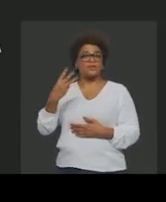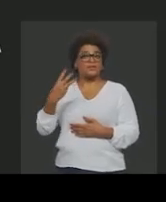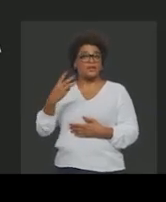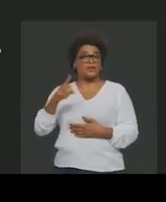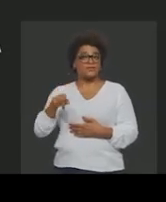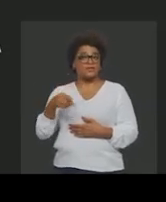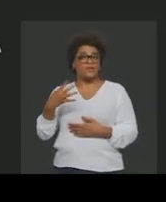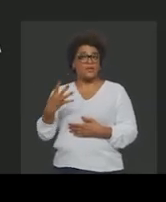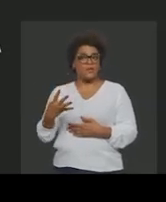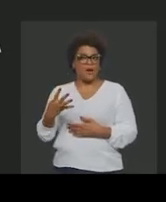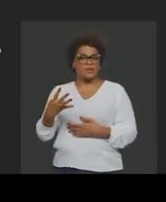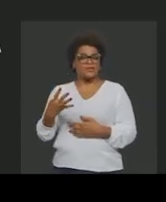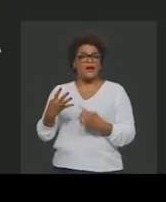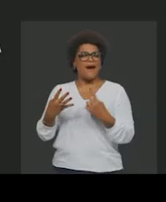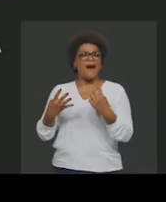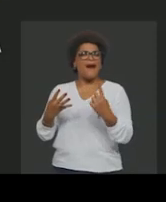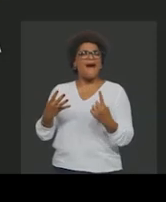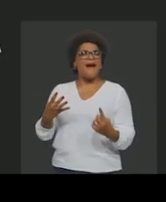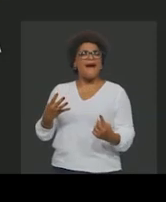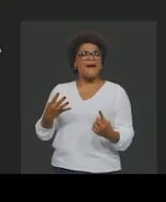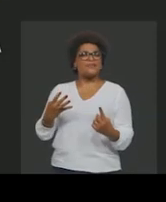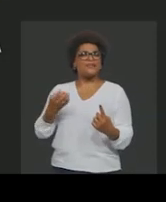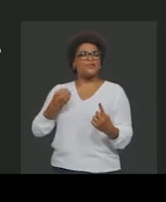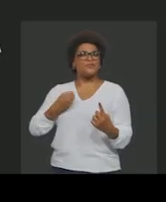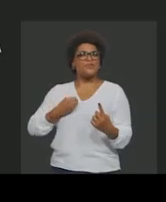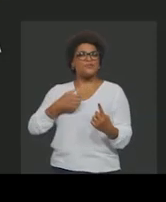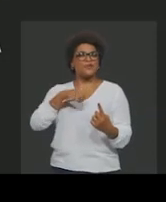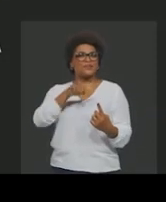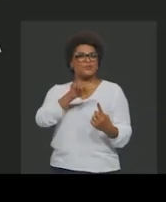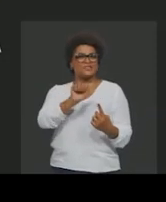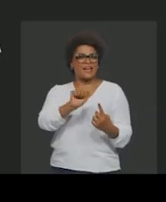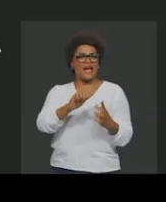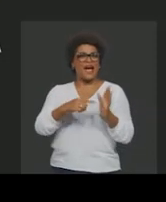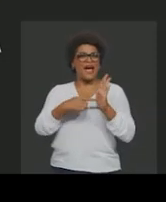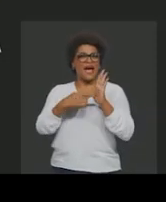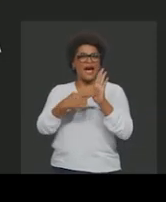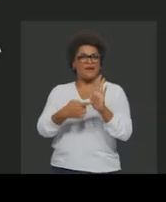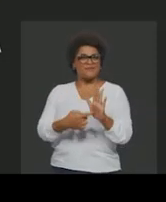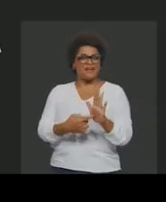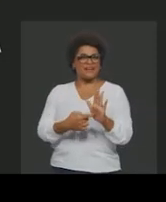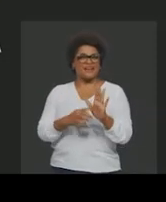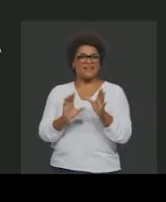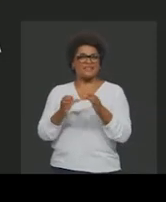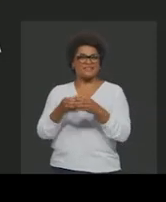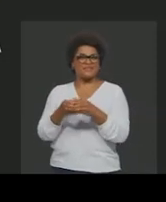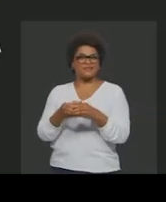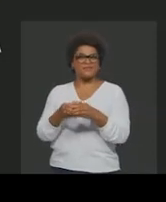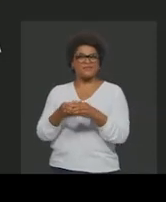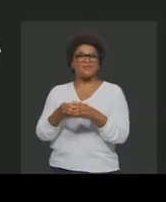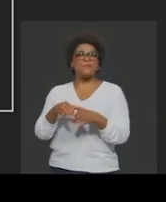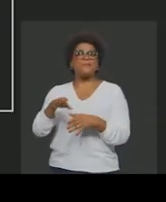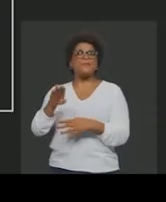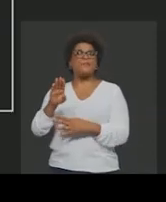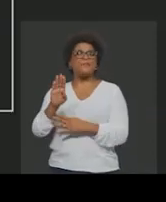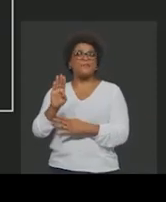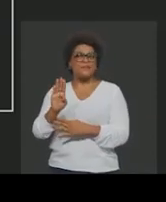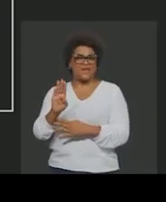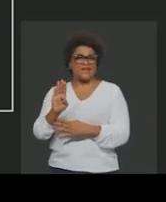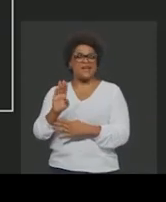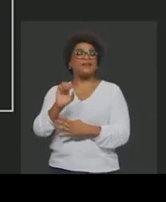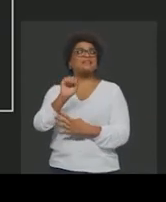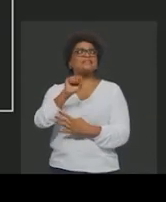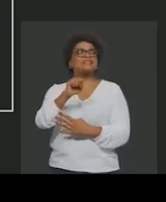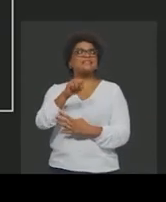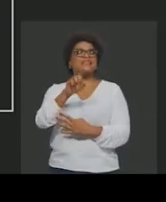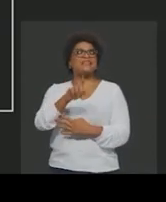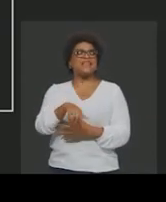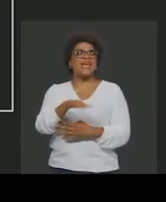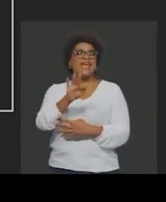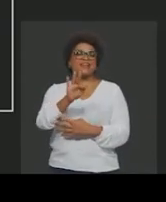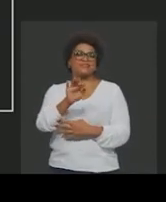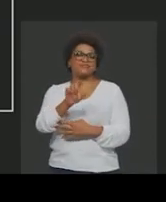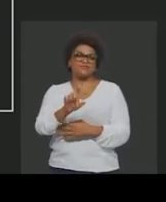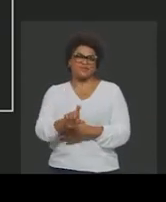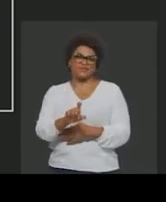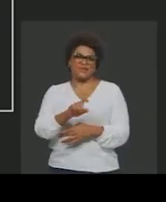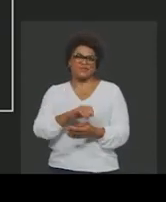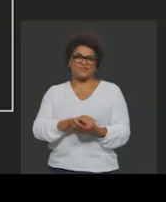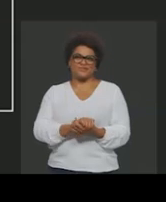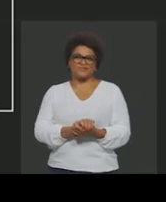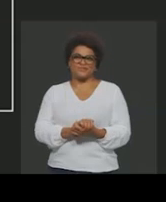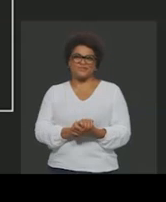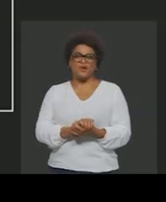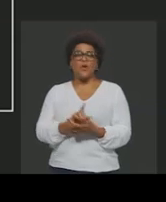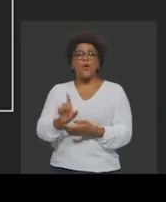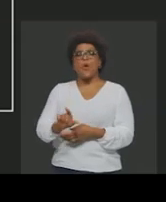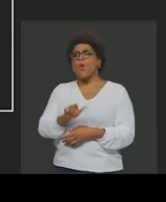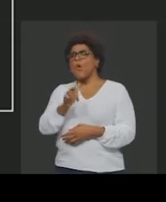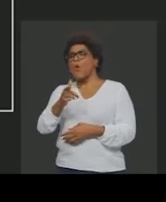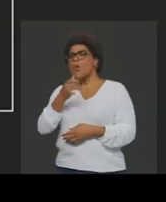como x dos pares ordenados xy. Logo, é uma função. Aqui outro exemplo,